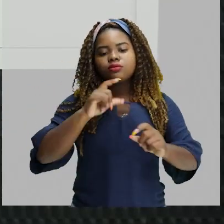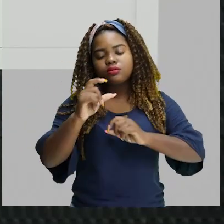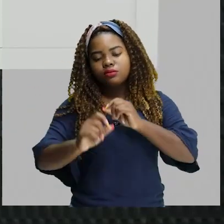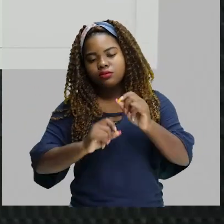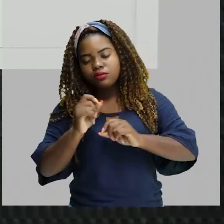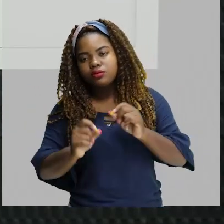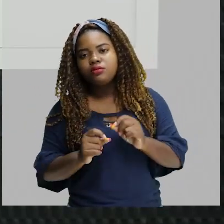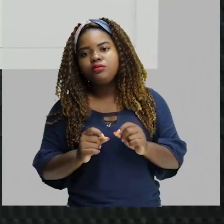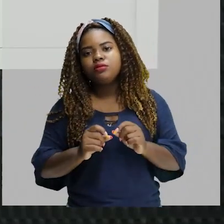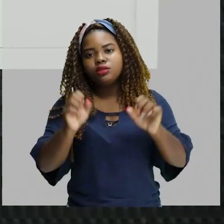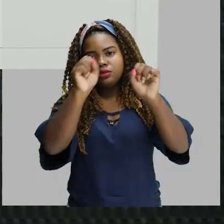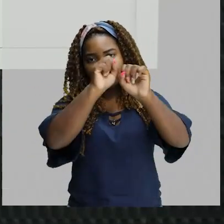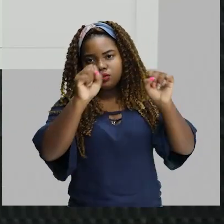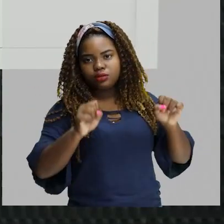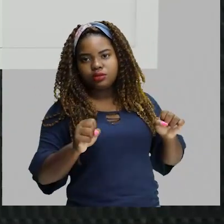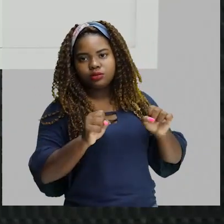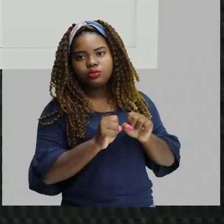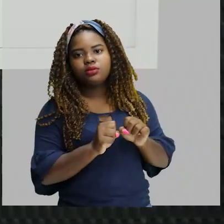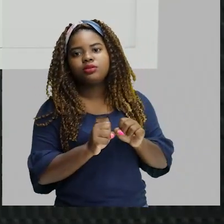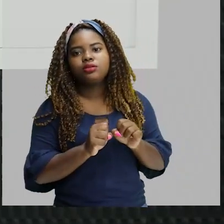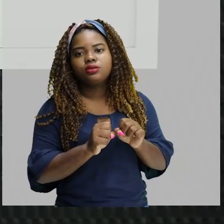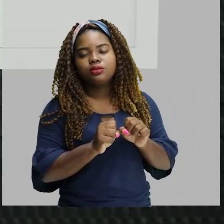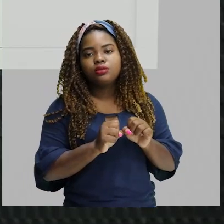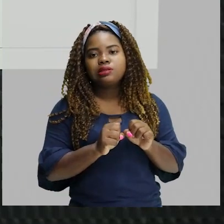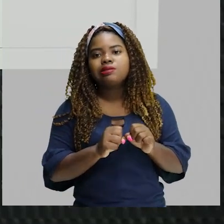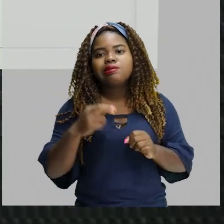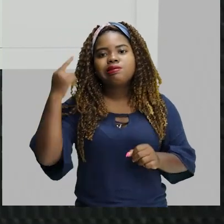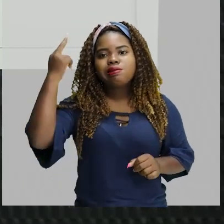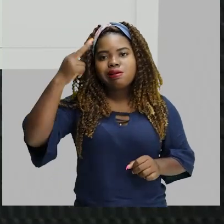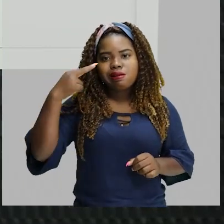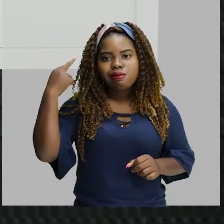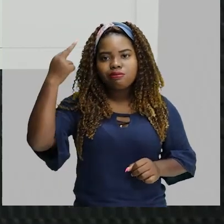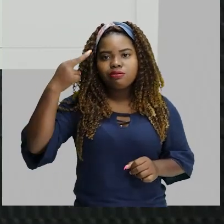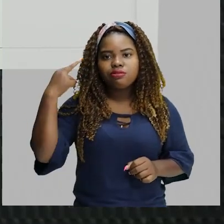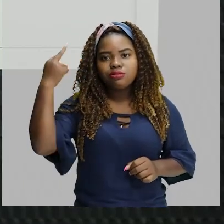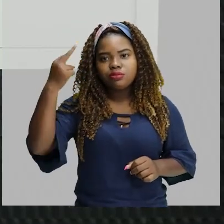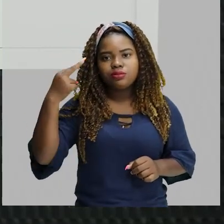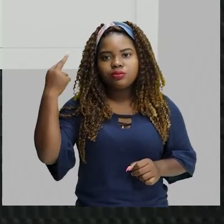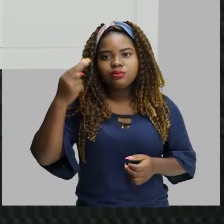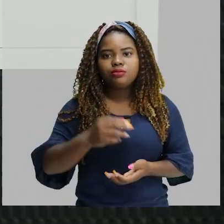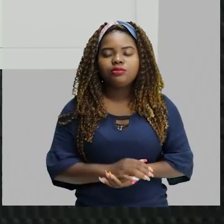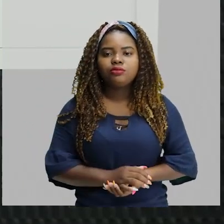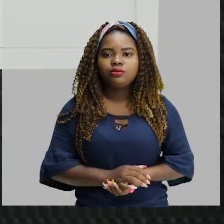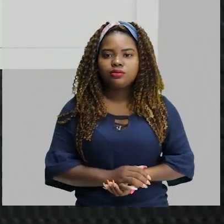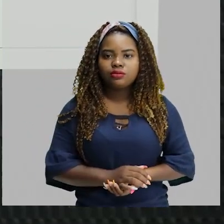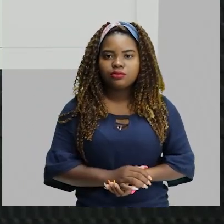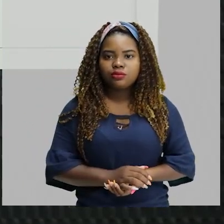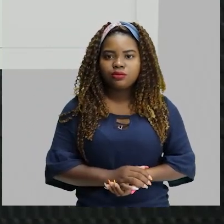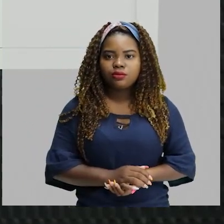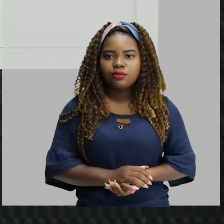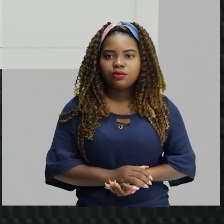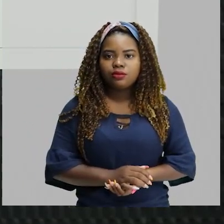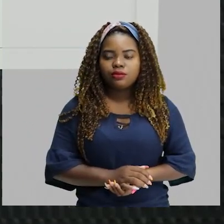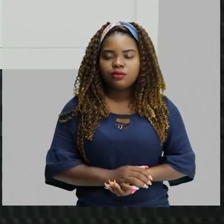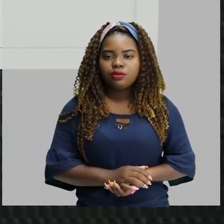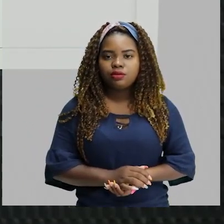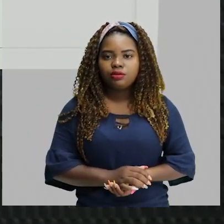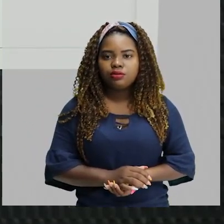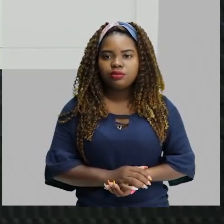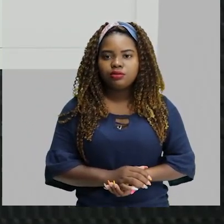sistematização, olha, do raciocínio. E aí é para isto, meu